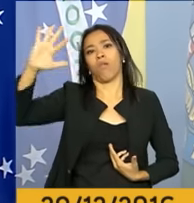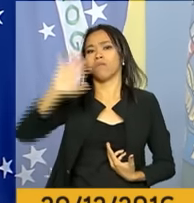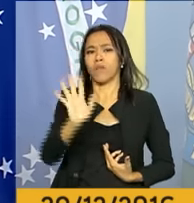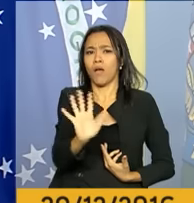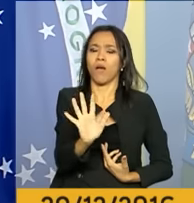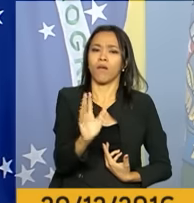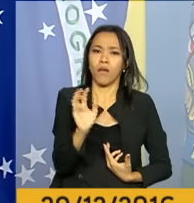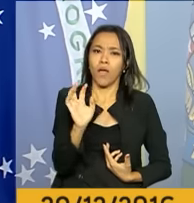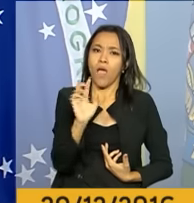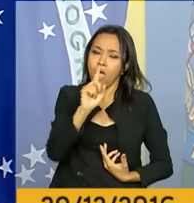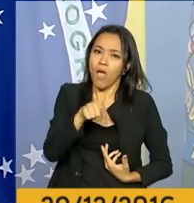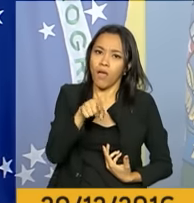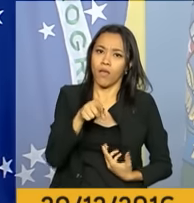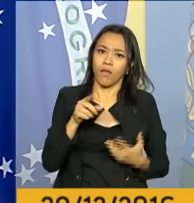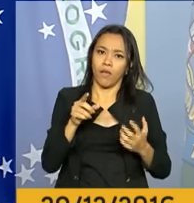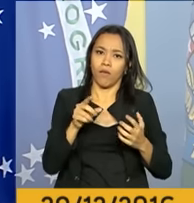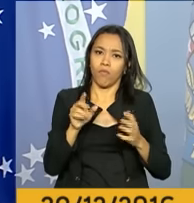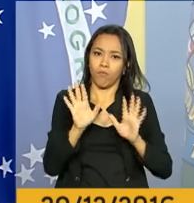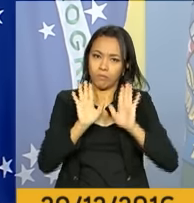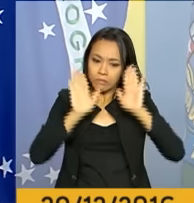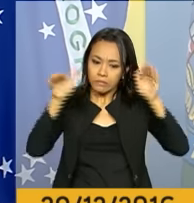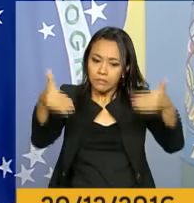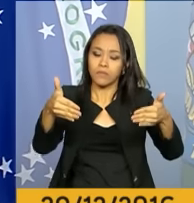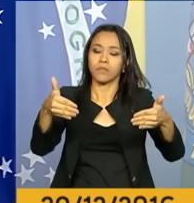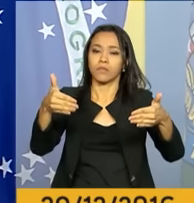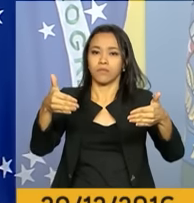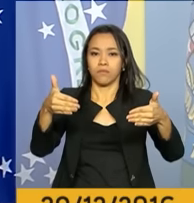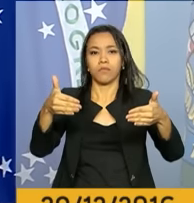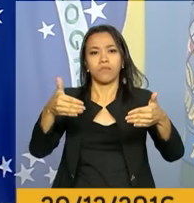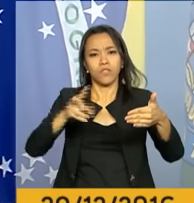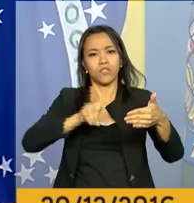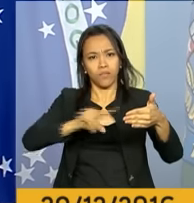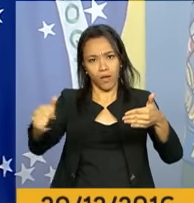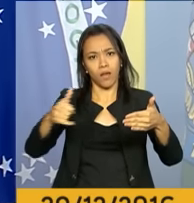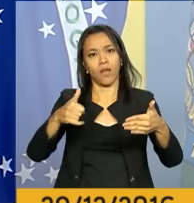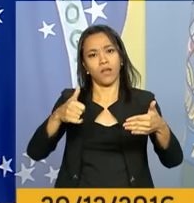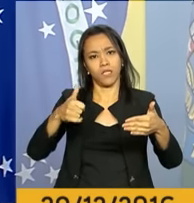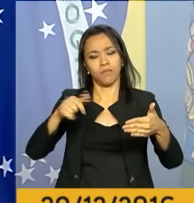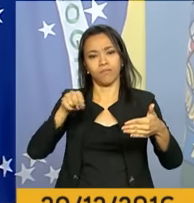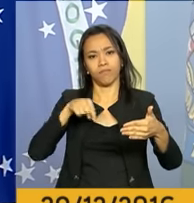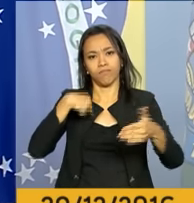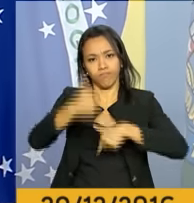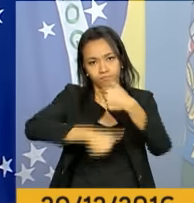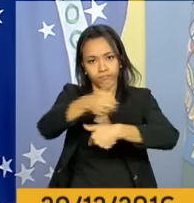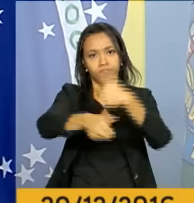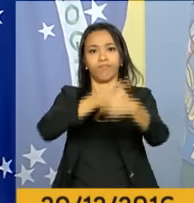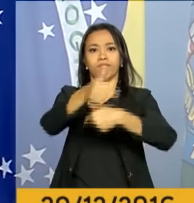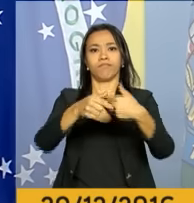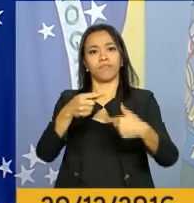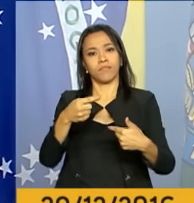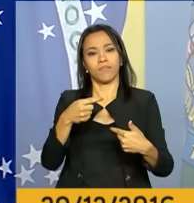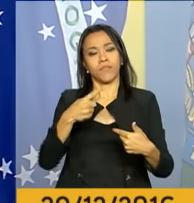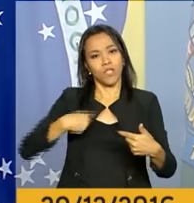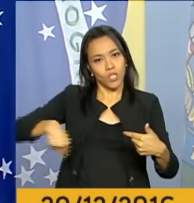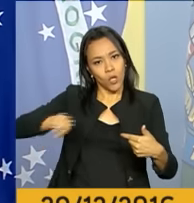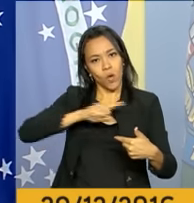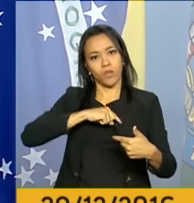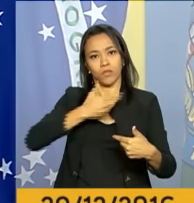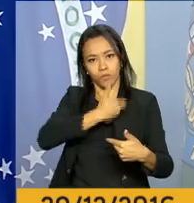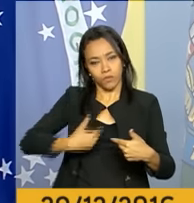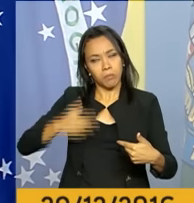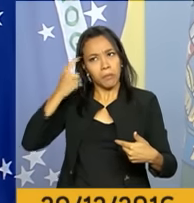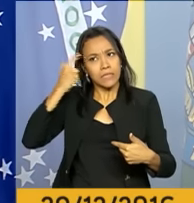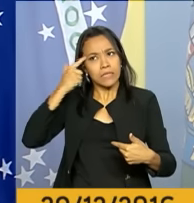começará a ser eh digamos assim efetivado não é consolidado pensamos nós pelas projeções